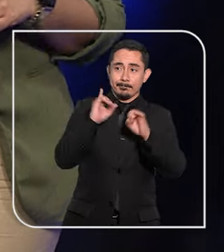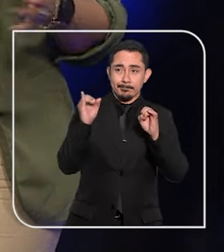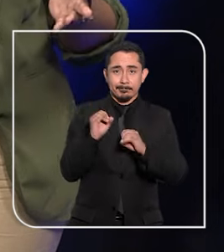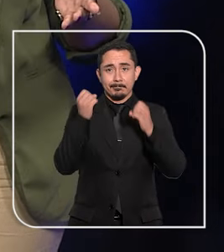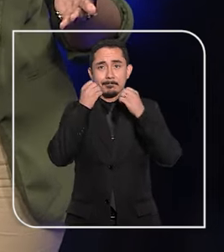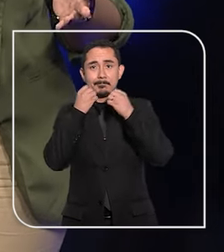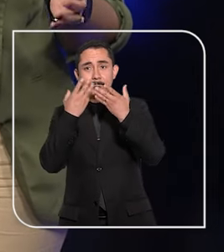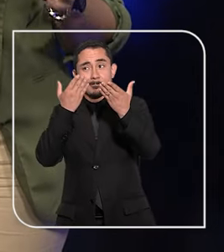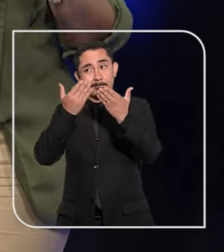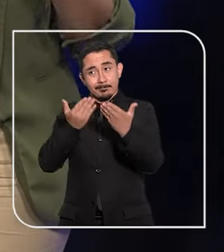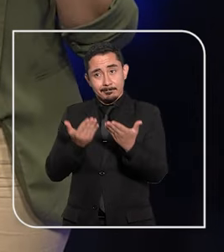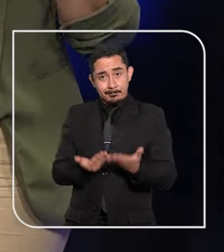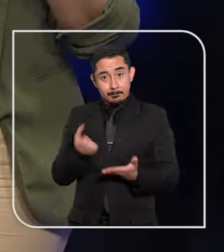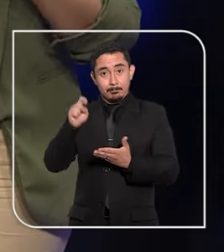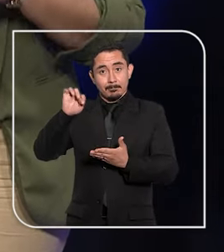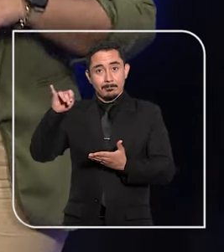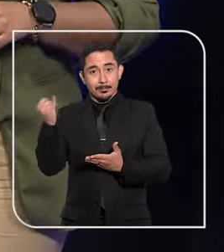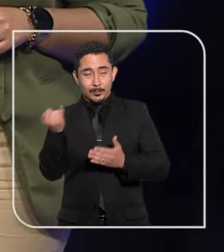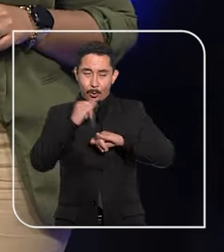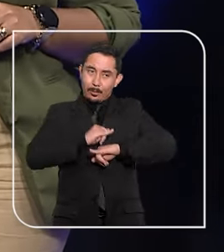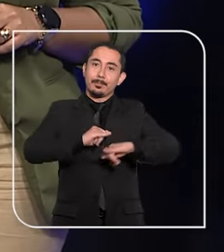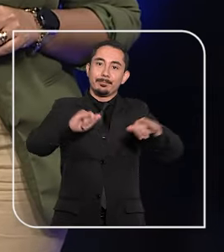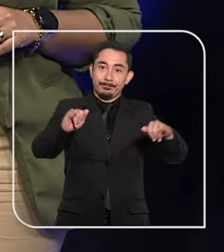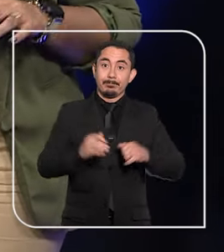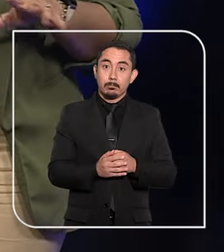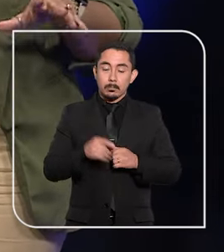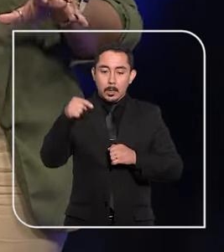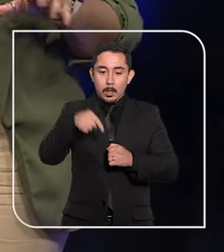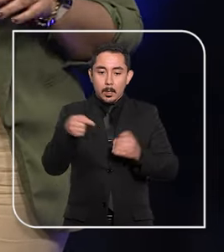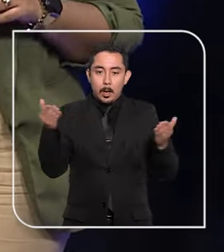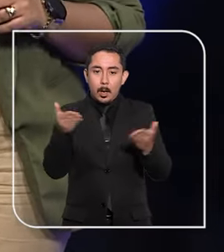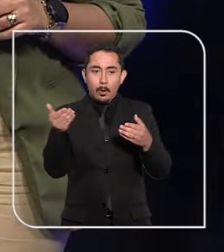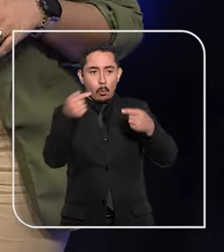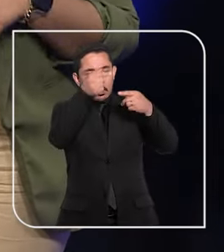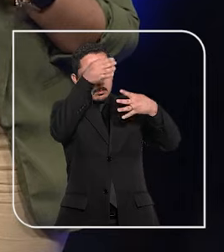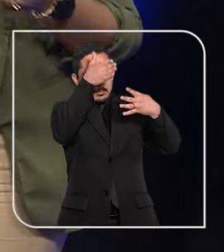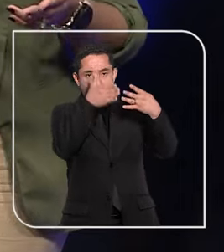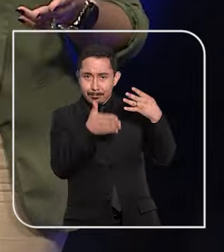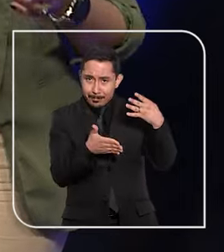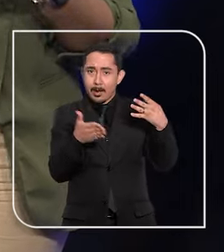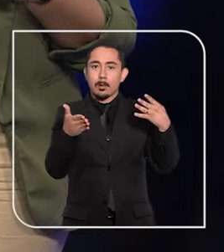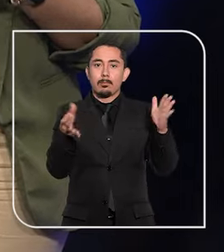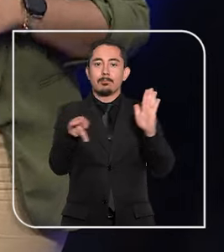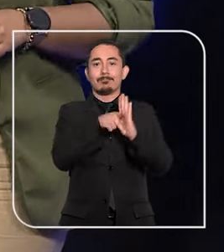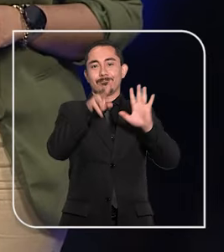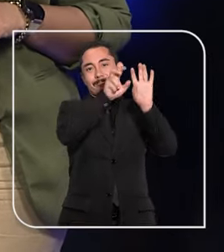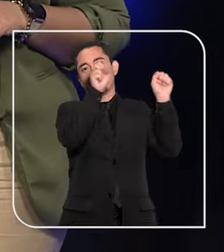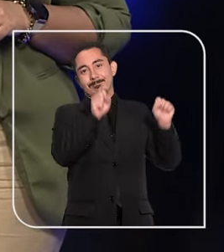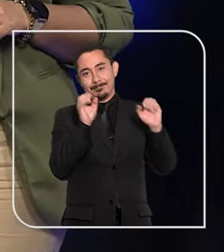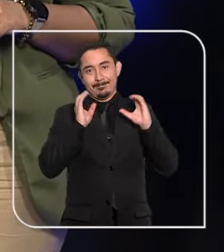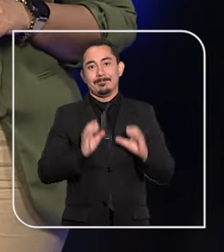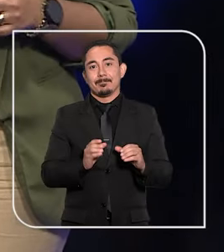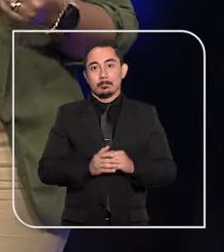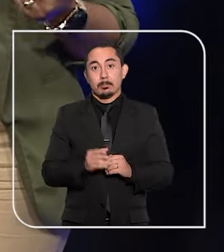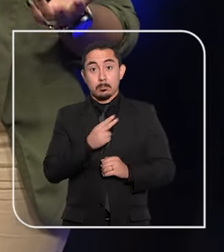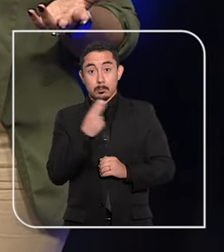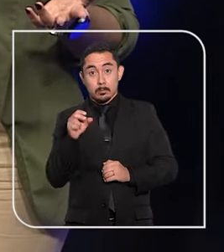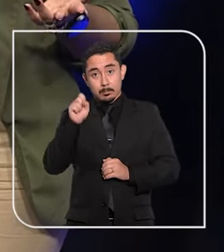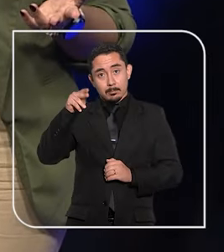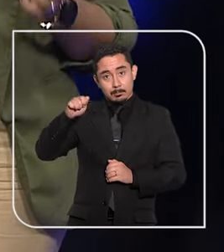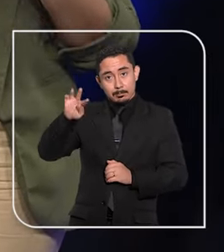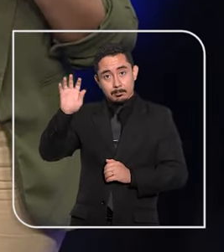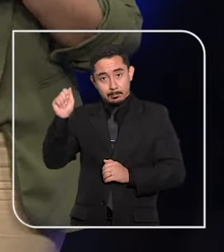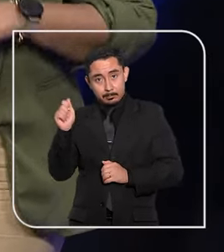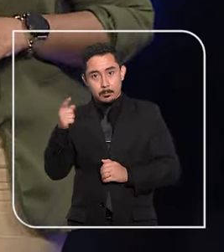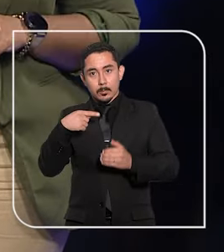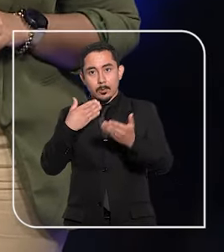Olá pessoal, seja bem-vindo ao STJ Notícias, o programa semanal do Tribunal da Cidadania. Eu sou Samanta